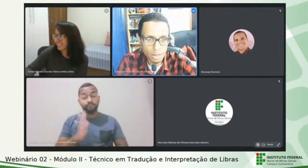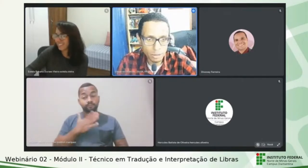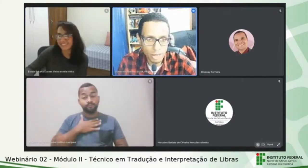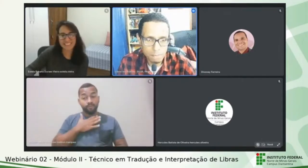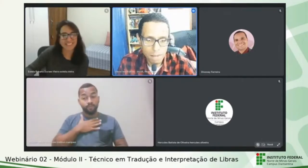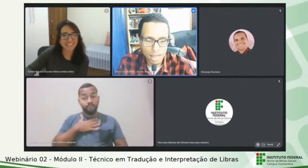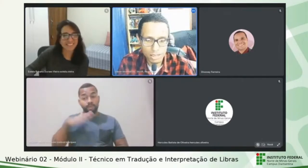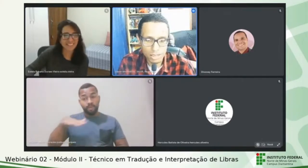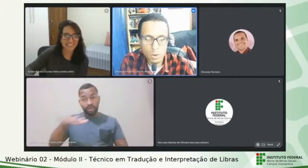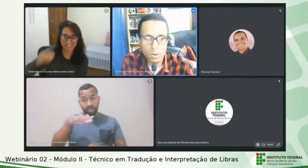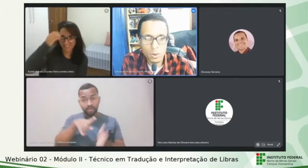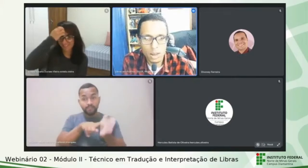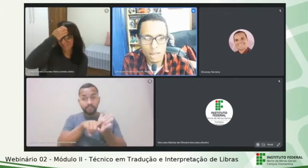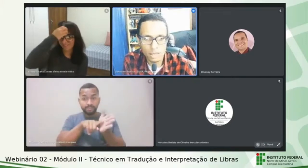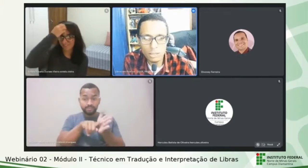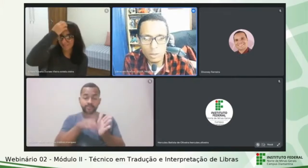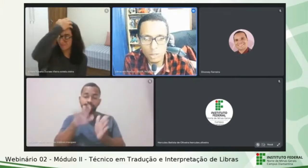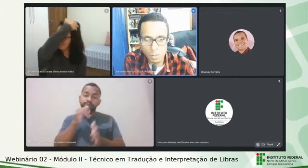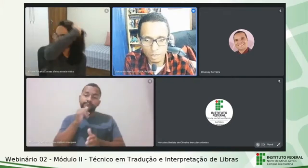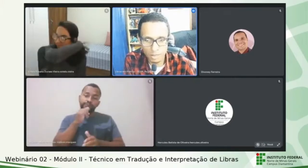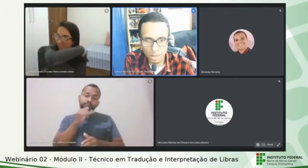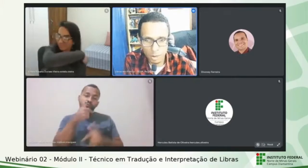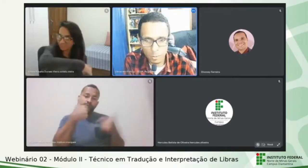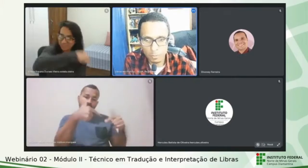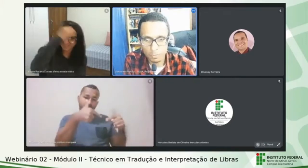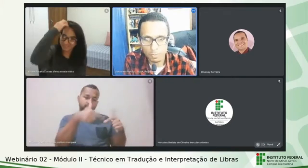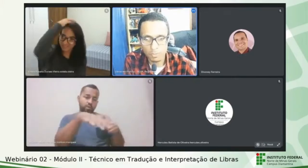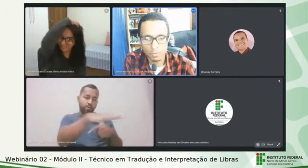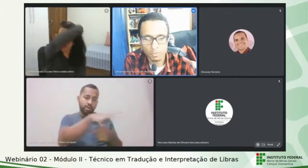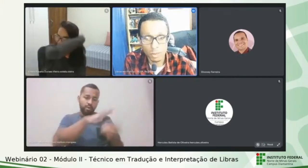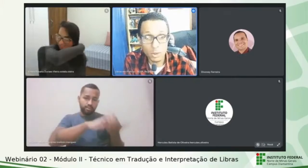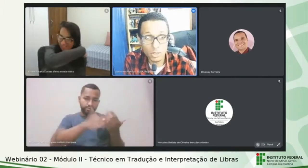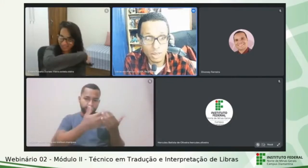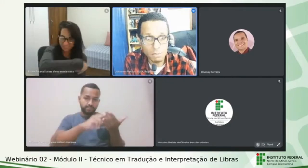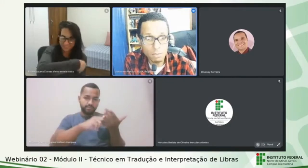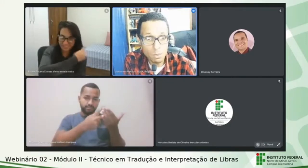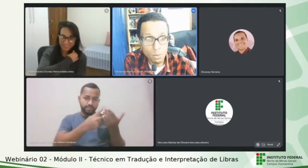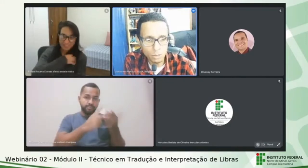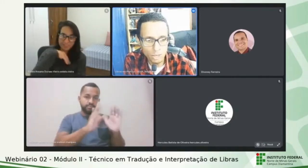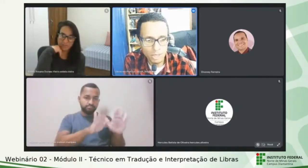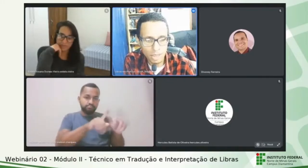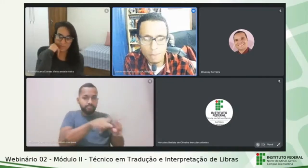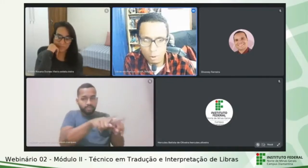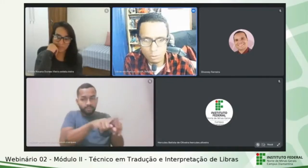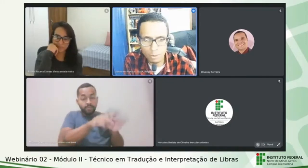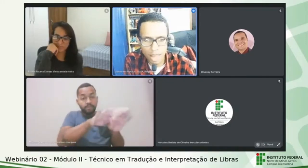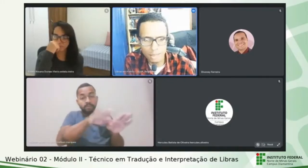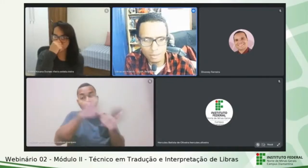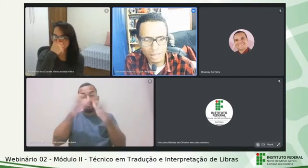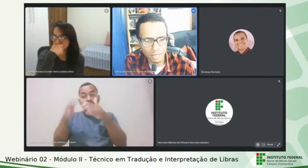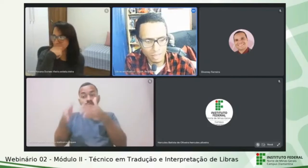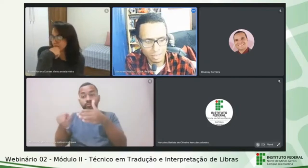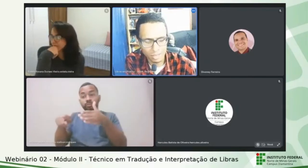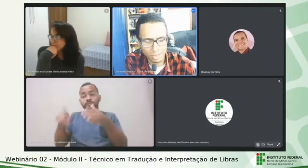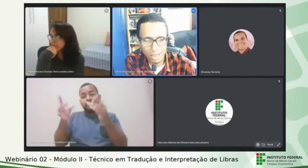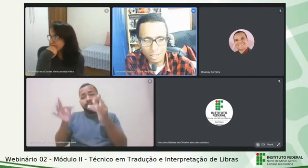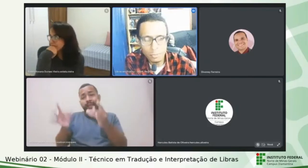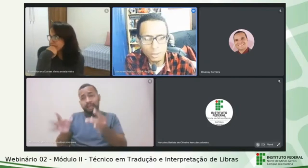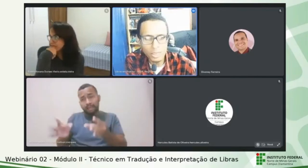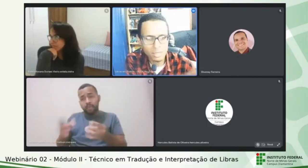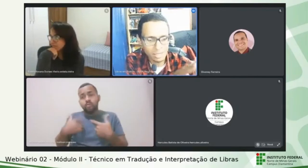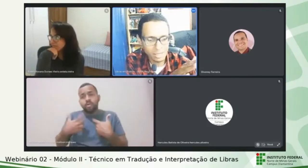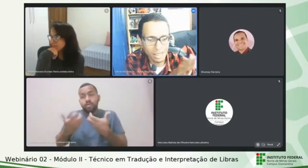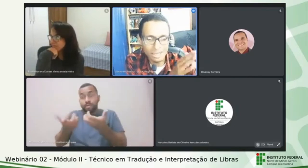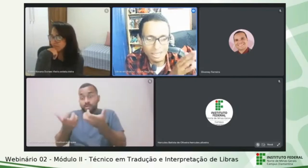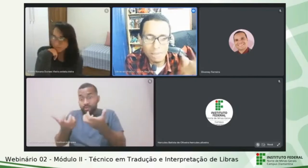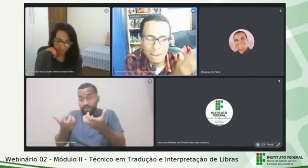embora eu trabalhe com a tradução e interpretação, que eu gostaria muito de ter aprofundado, né, de poder